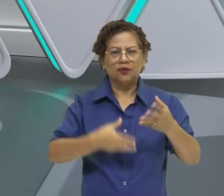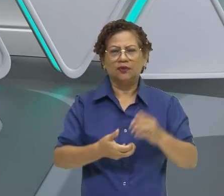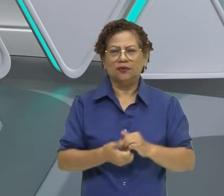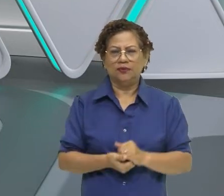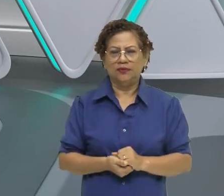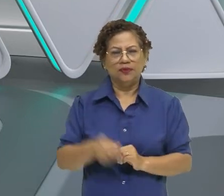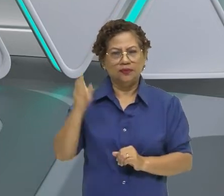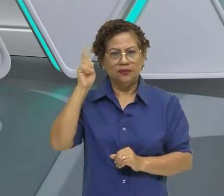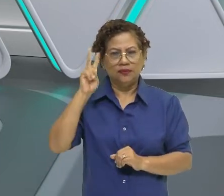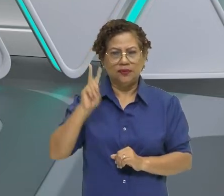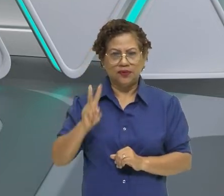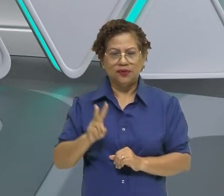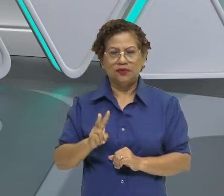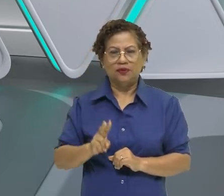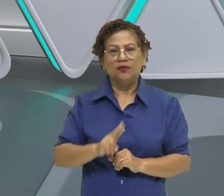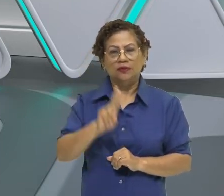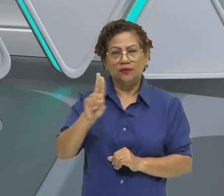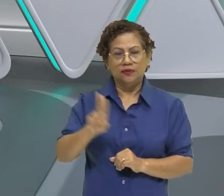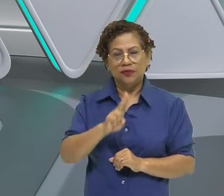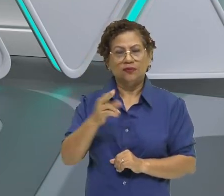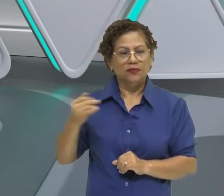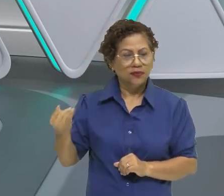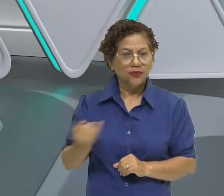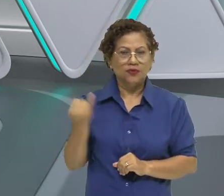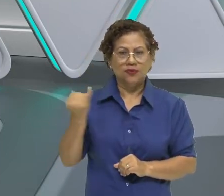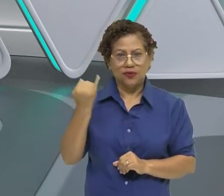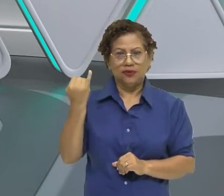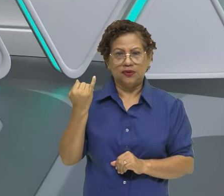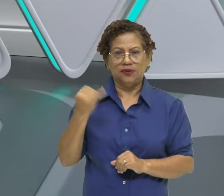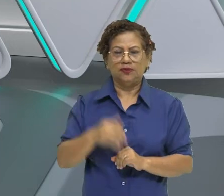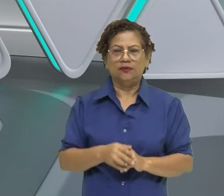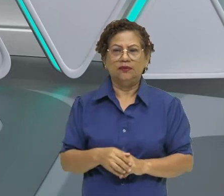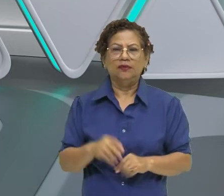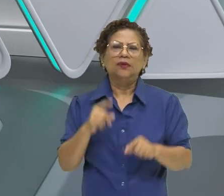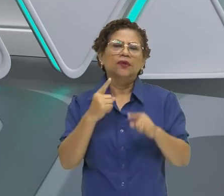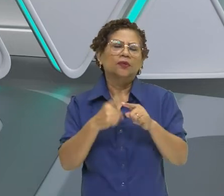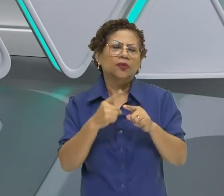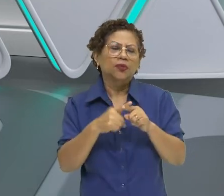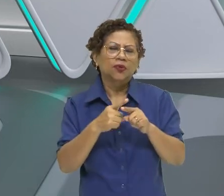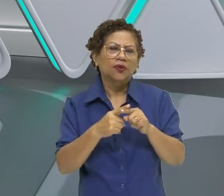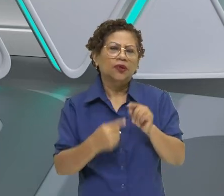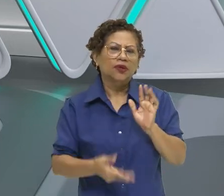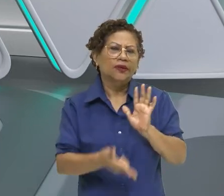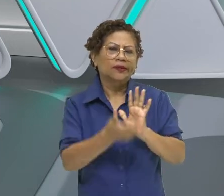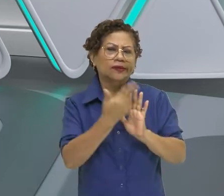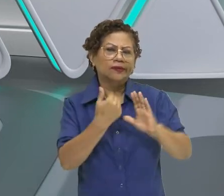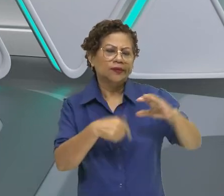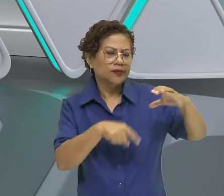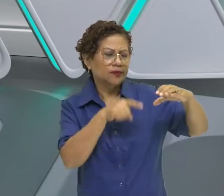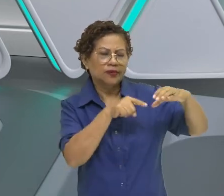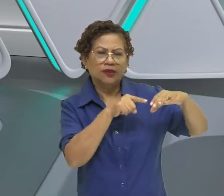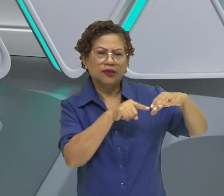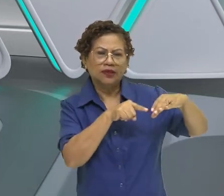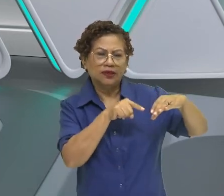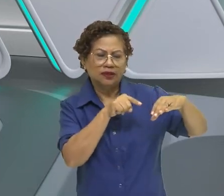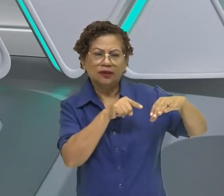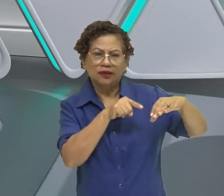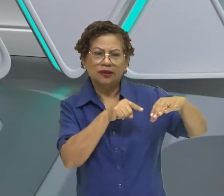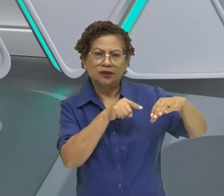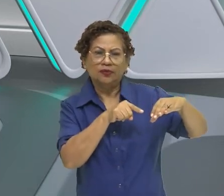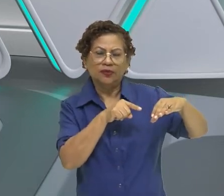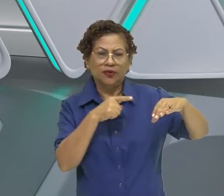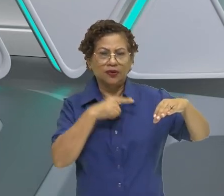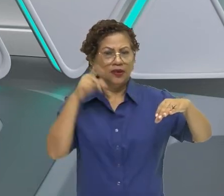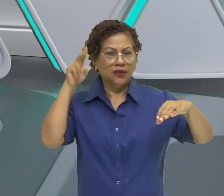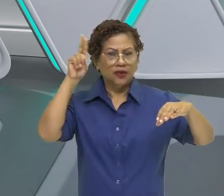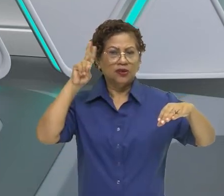pré-história era ela utilitária, certo? Por que eles pintavam na parede das cavernas? Eles queriam fazer os registros. Na